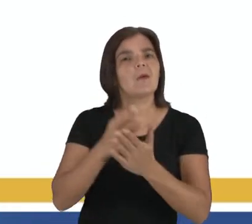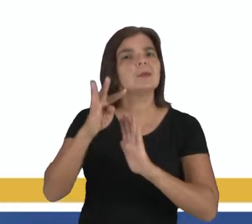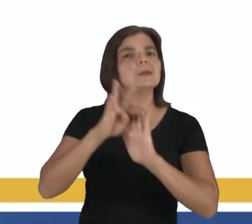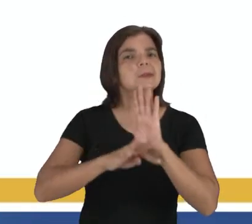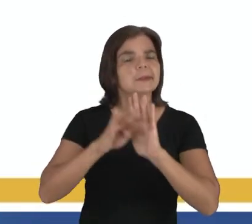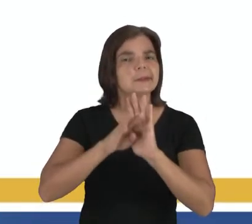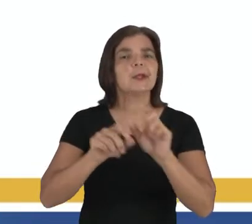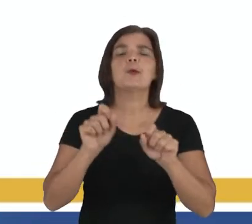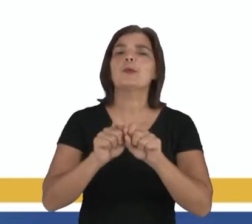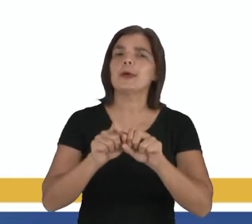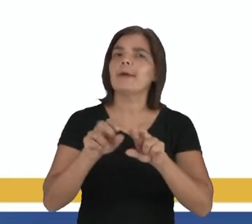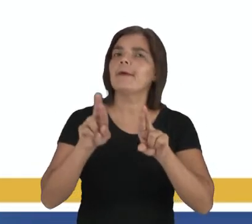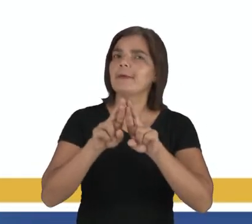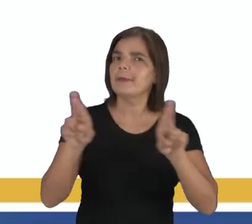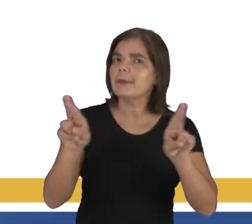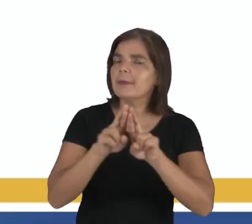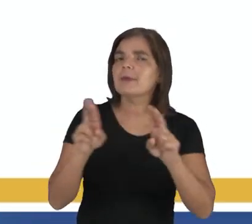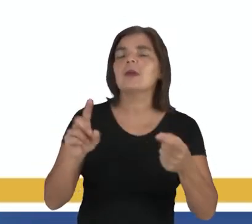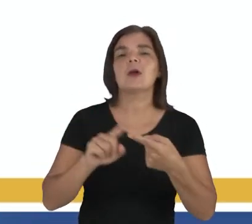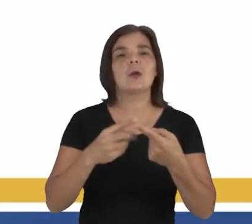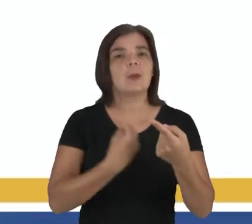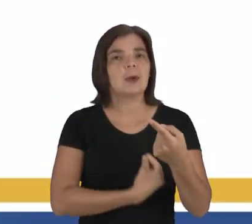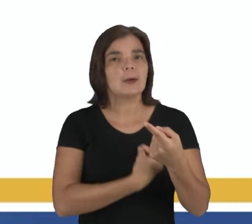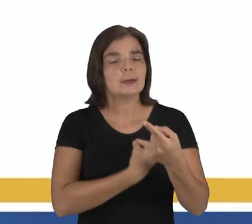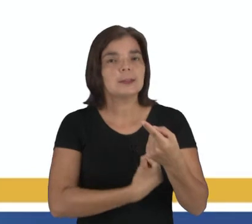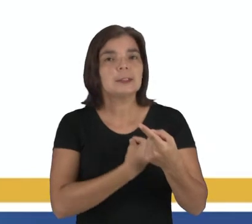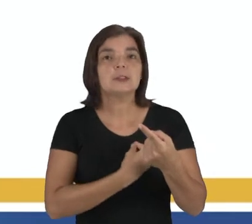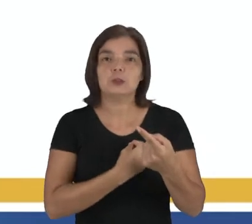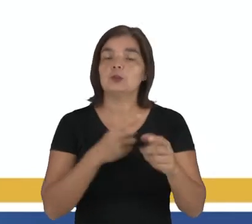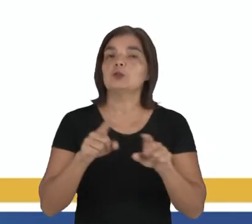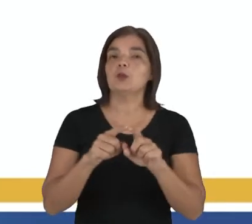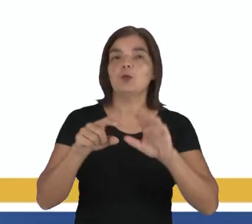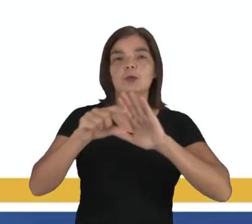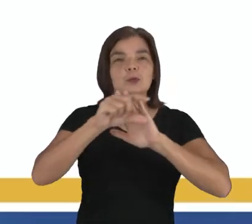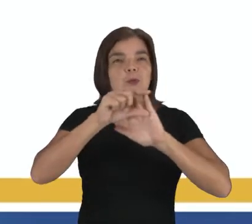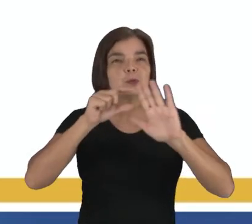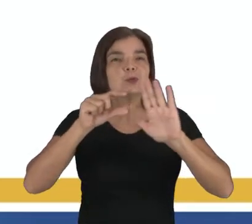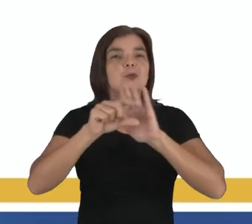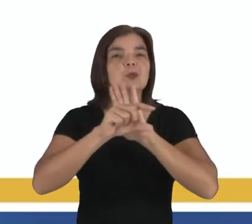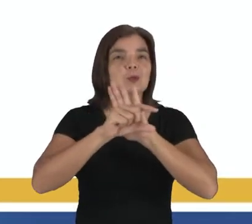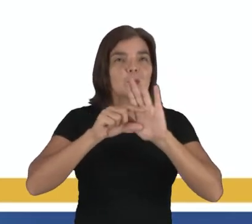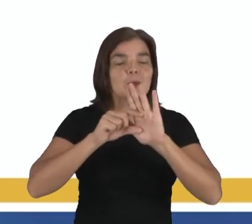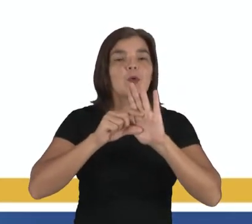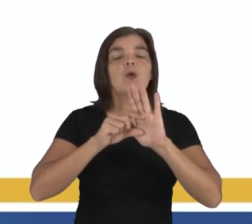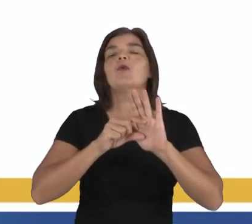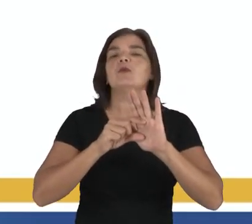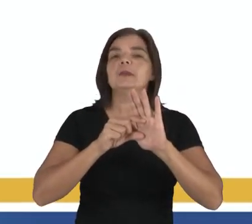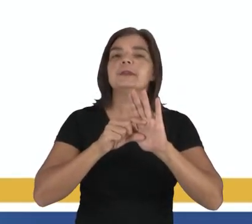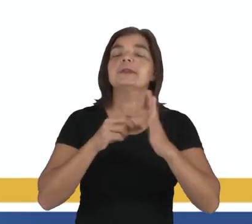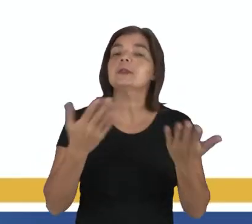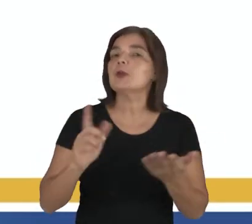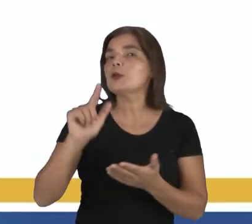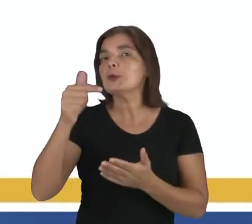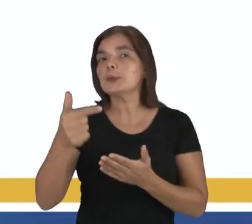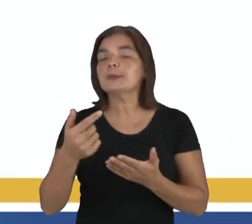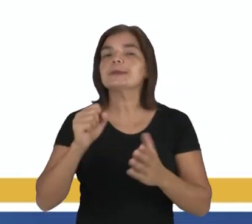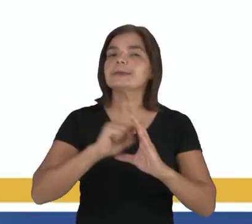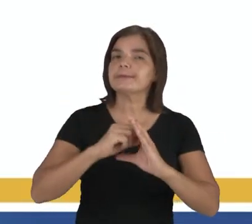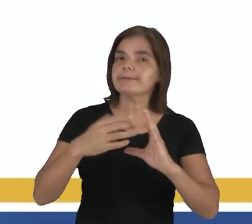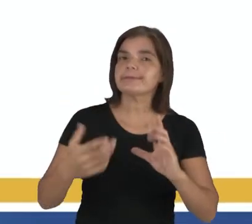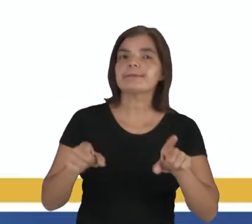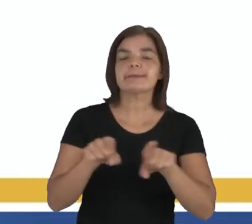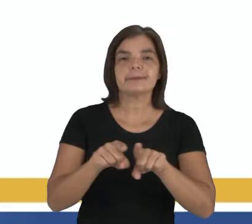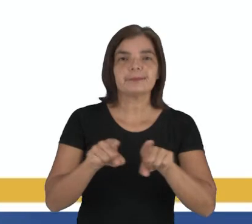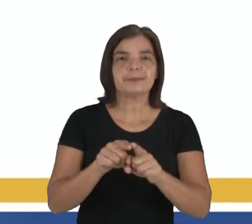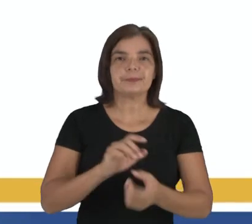têm rimas, né? A gente vê aí a presença dos versos que configura aí uma estrofe e outras